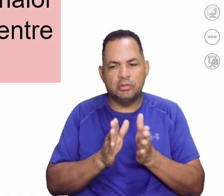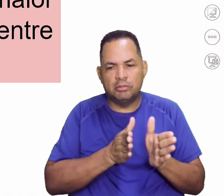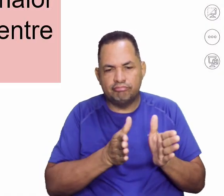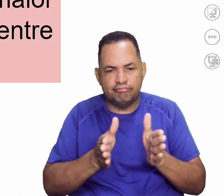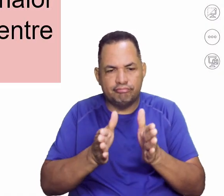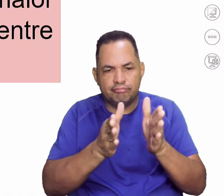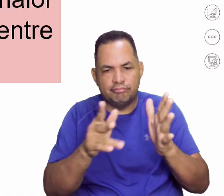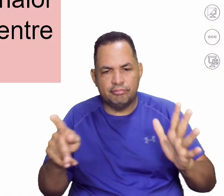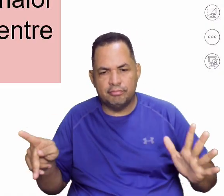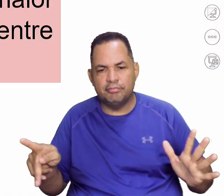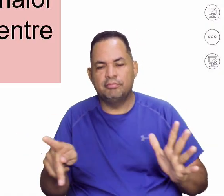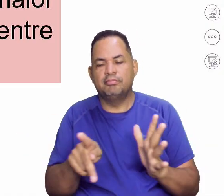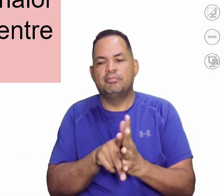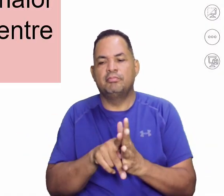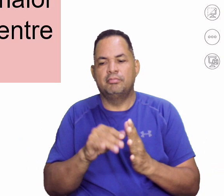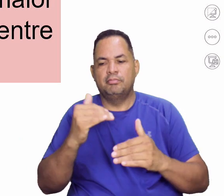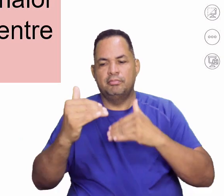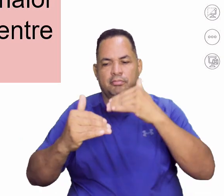próprios